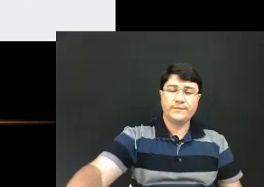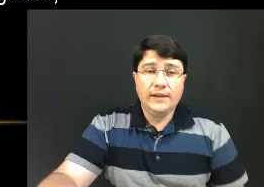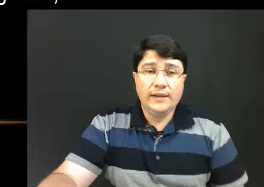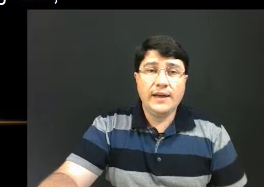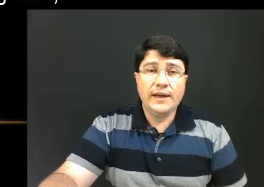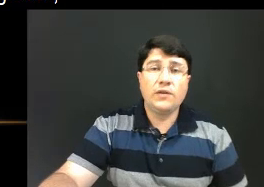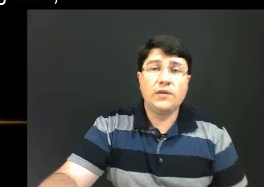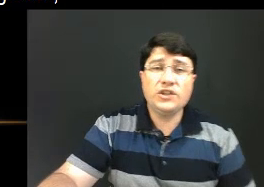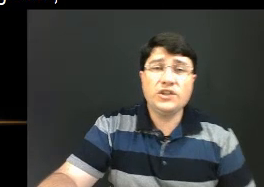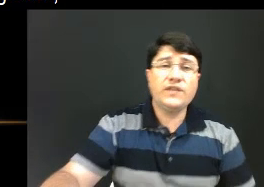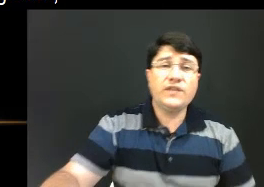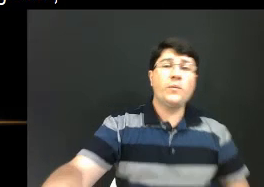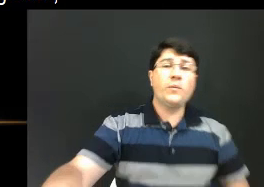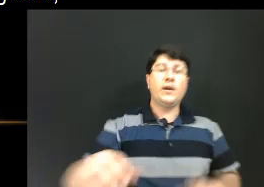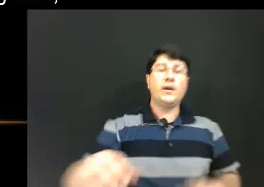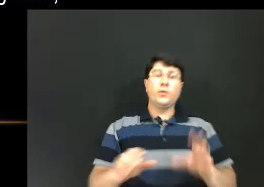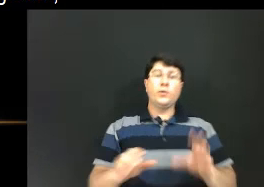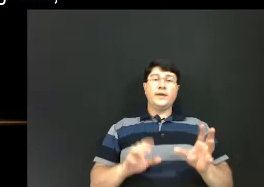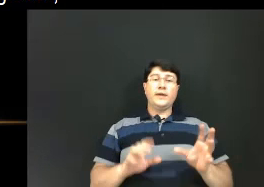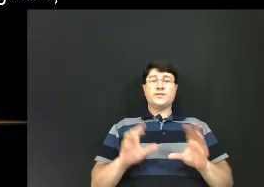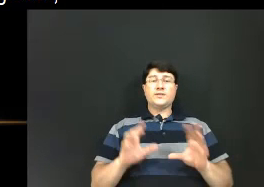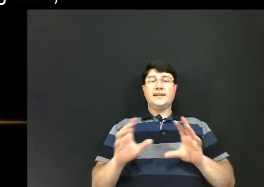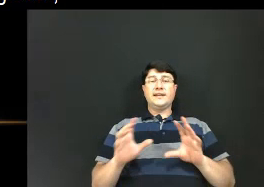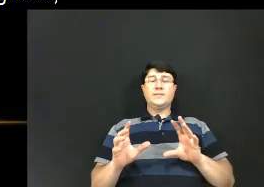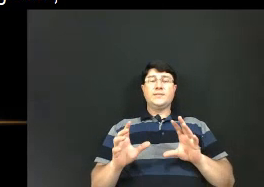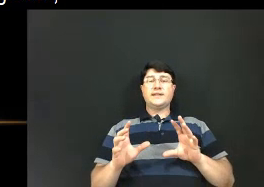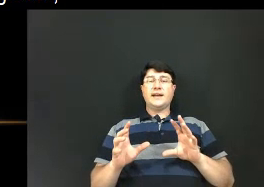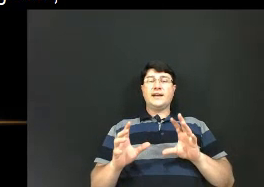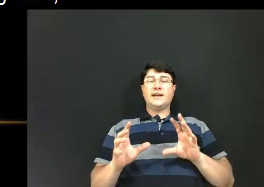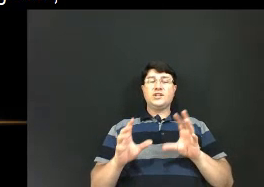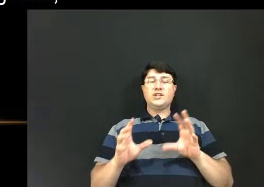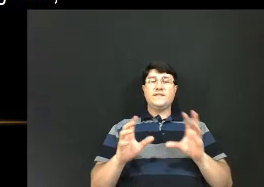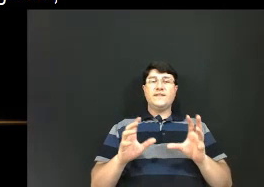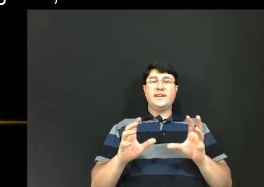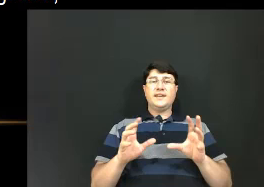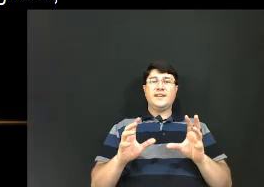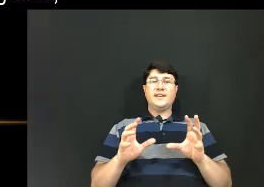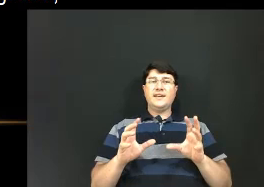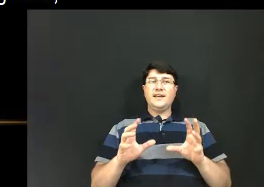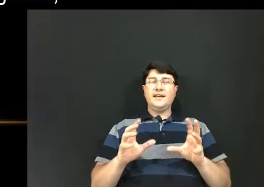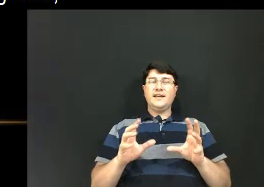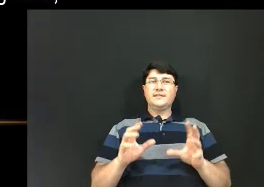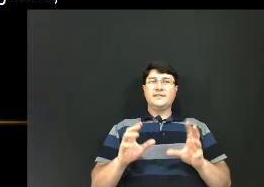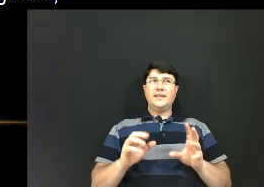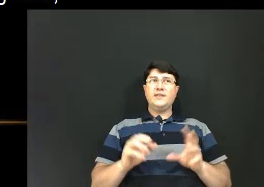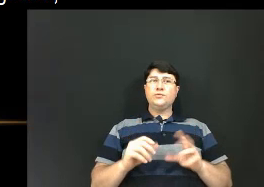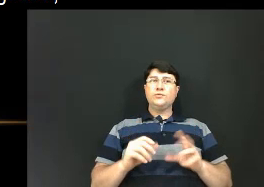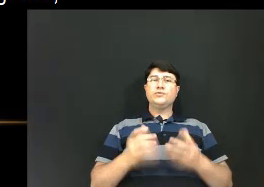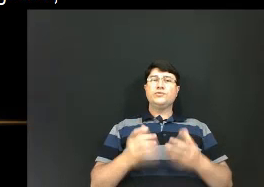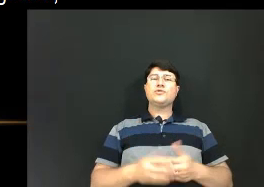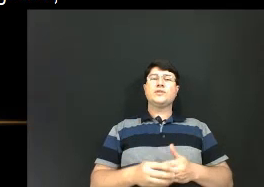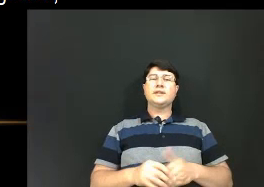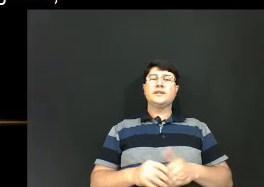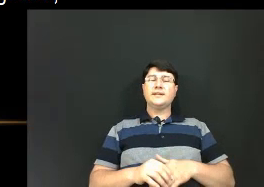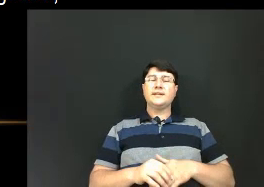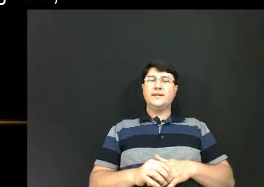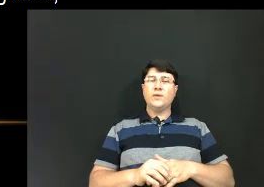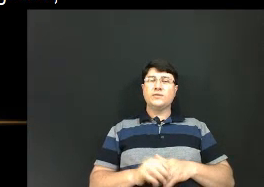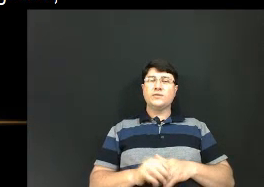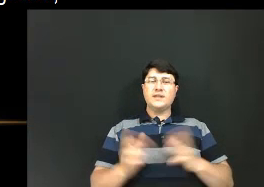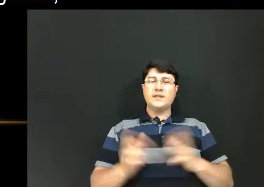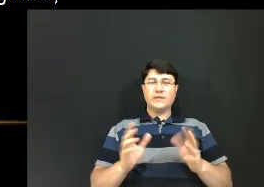outro. Quando a gente vai comparar o português com a Libras, a gente vê que nem tudo